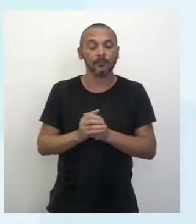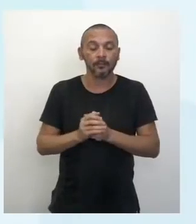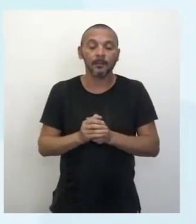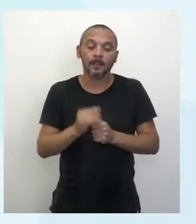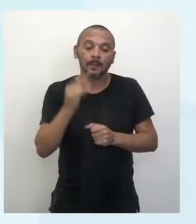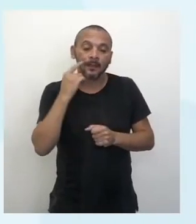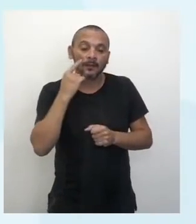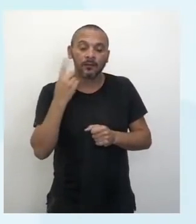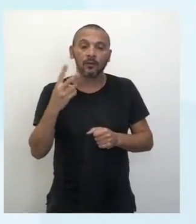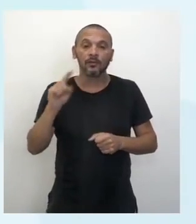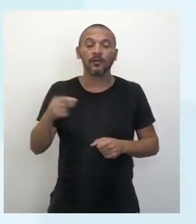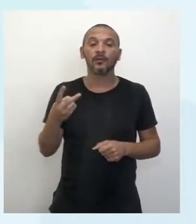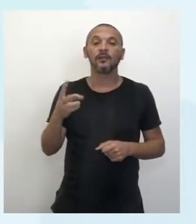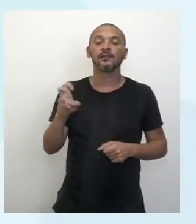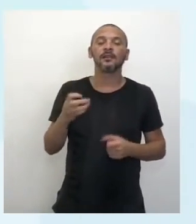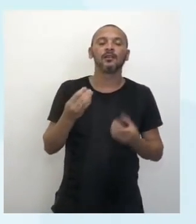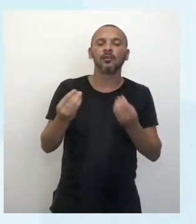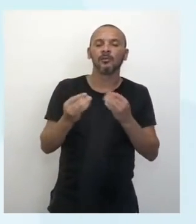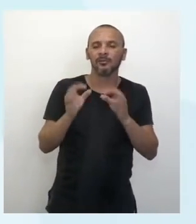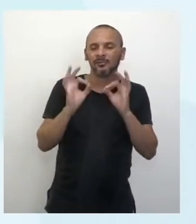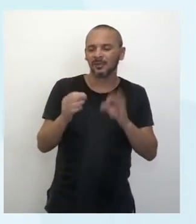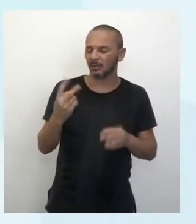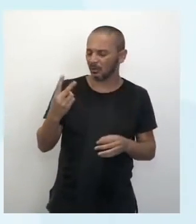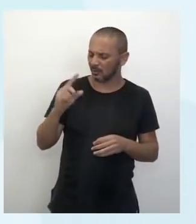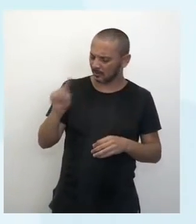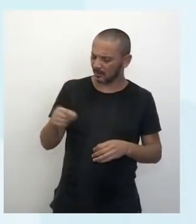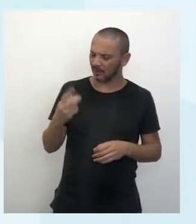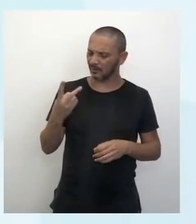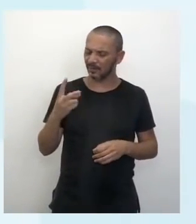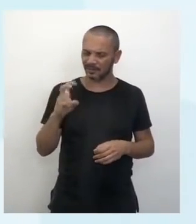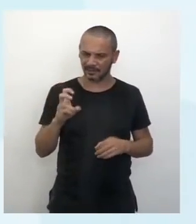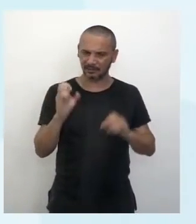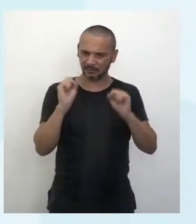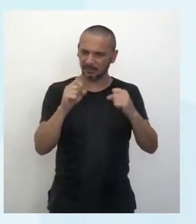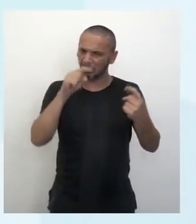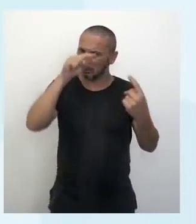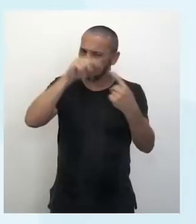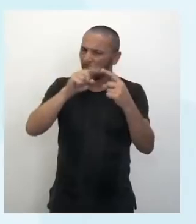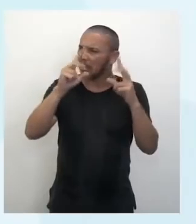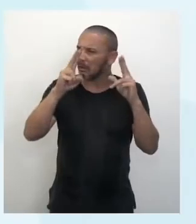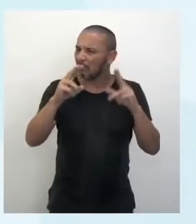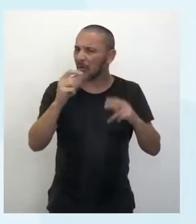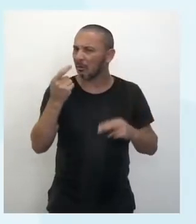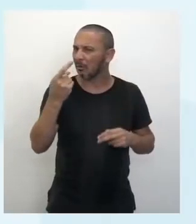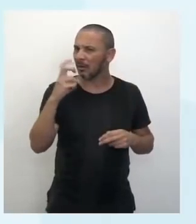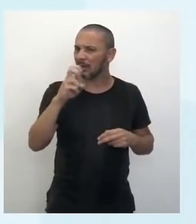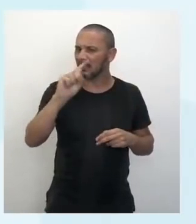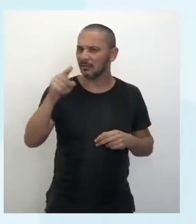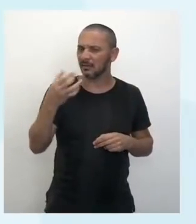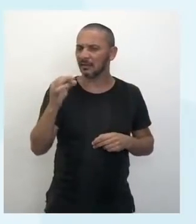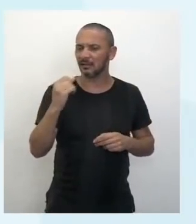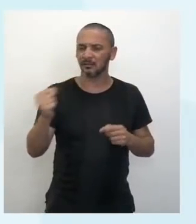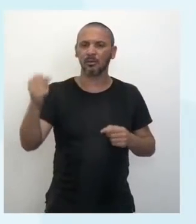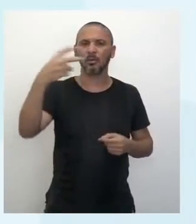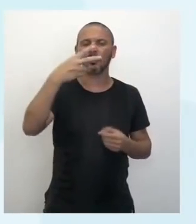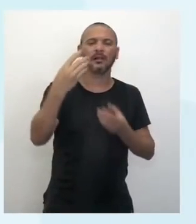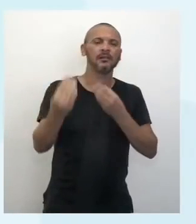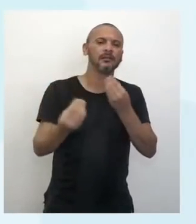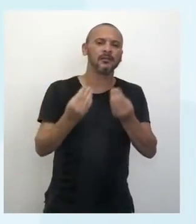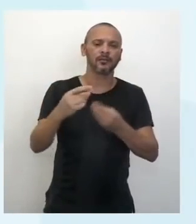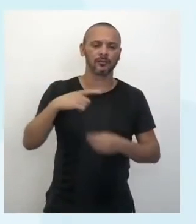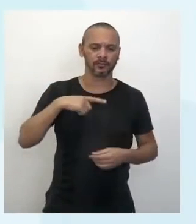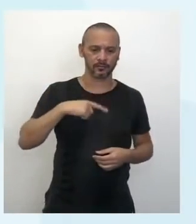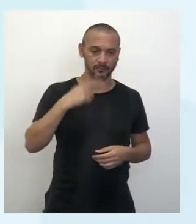ficou 2,25. Será que esse 2,25 é 15 décimos ao quadrado? Como que eu coloquei para vocês?